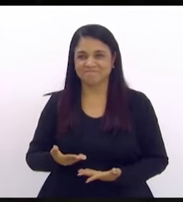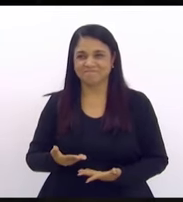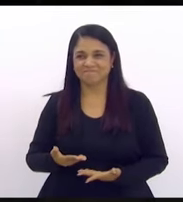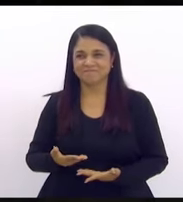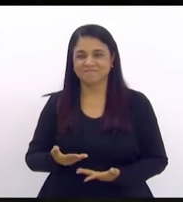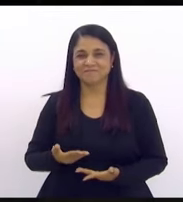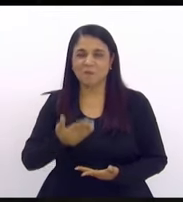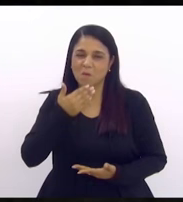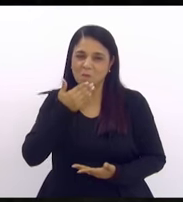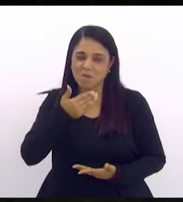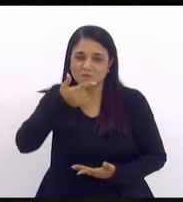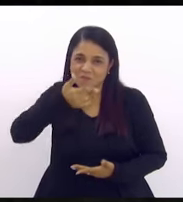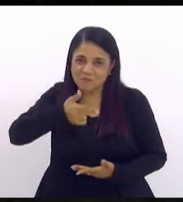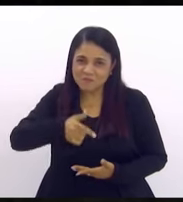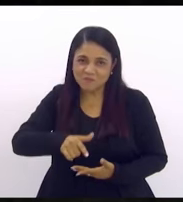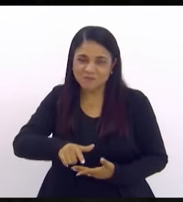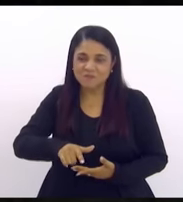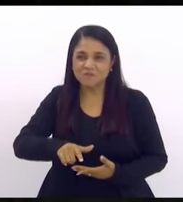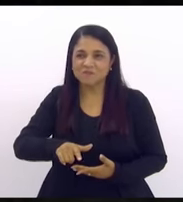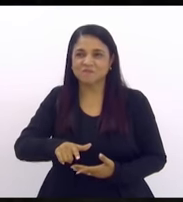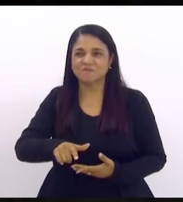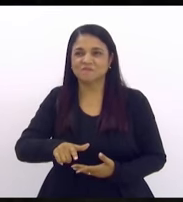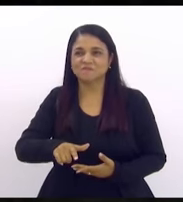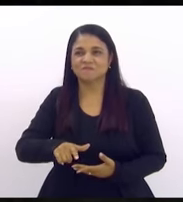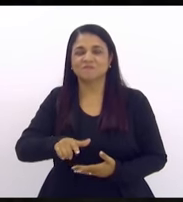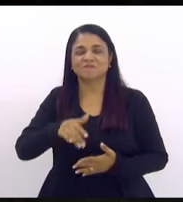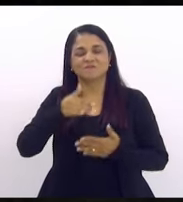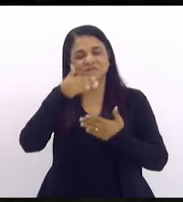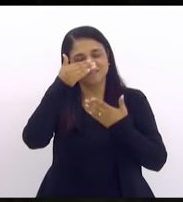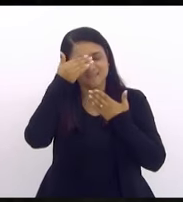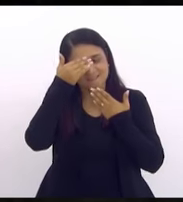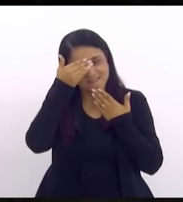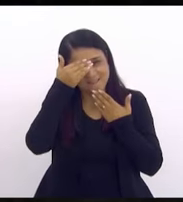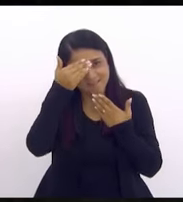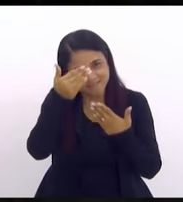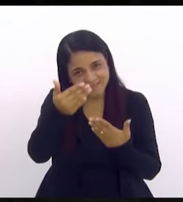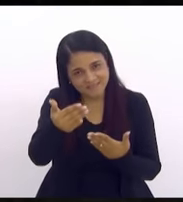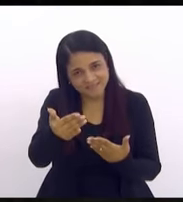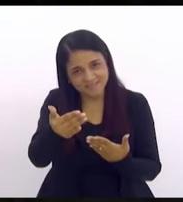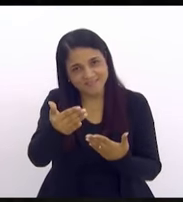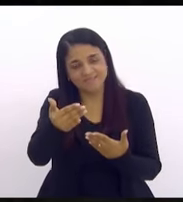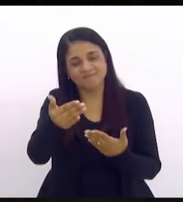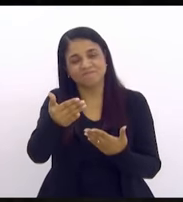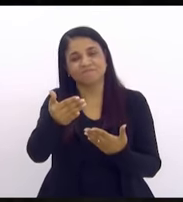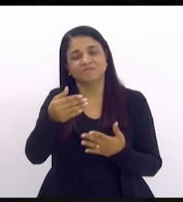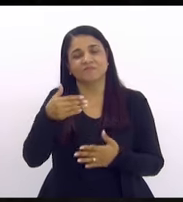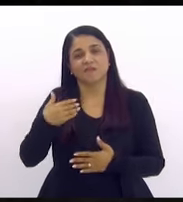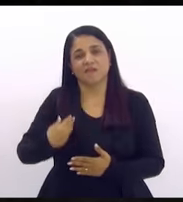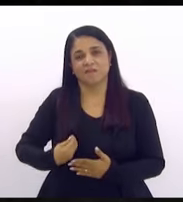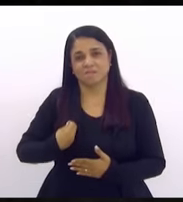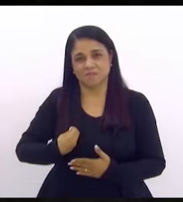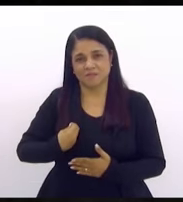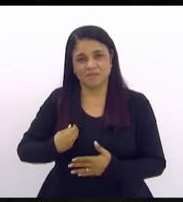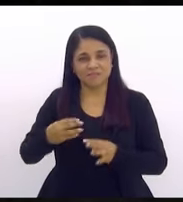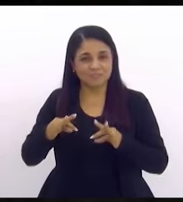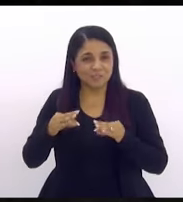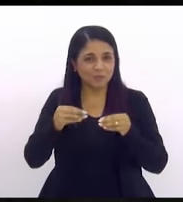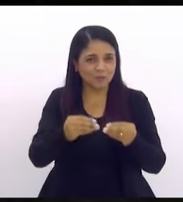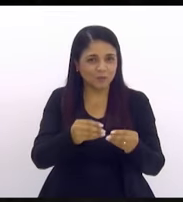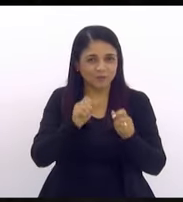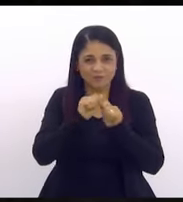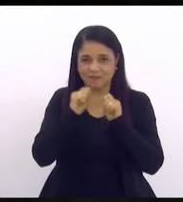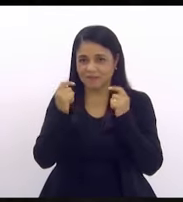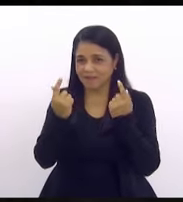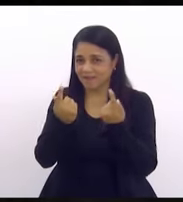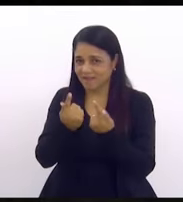uma vez né a agradeço aqui mais uma vez a presença de todos a presença da les dos